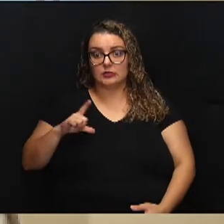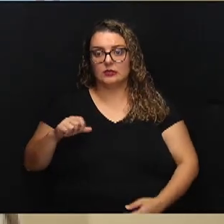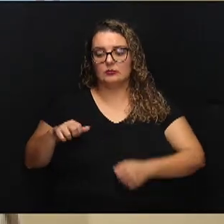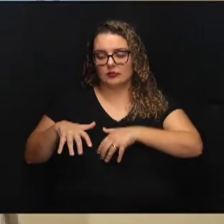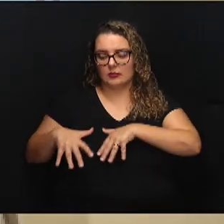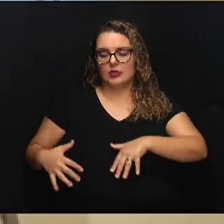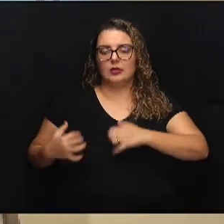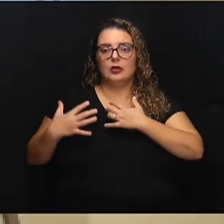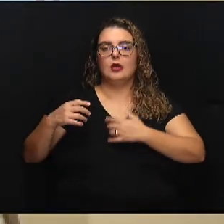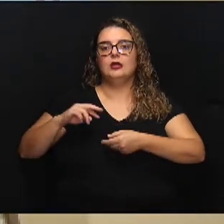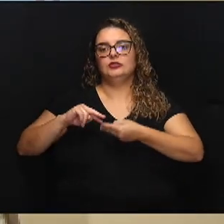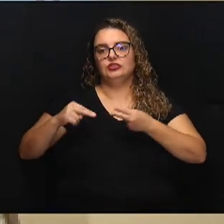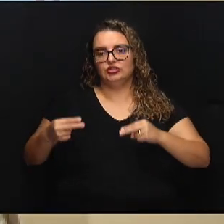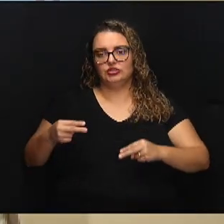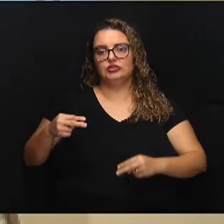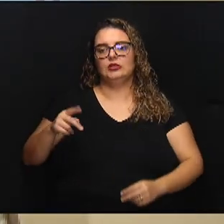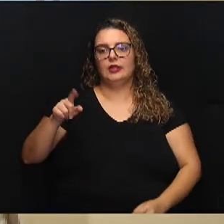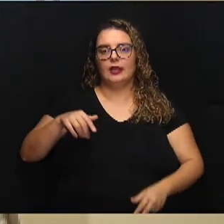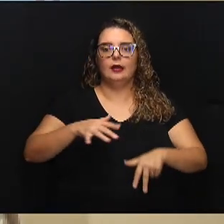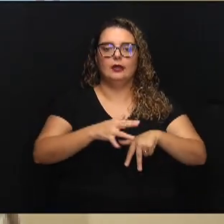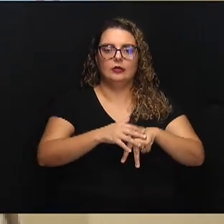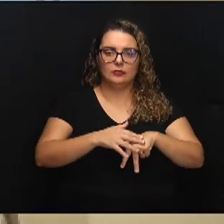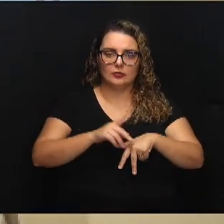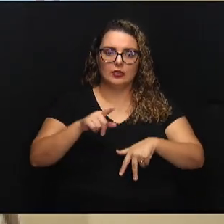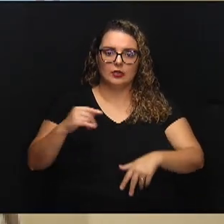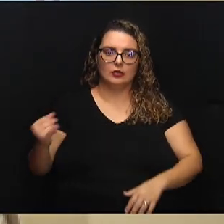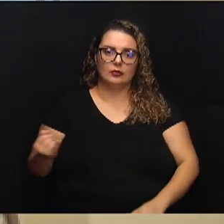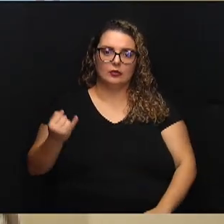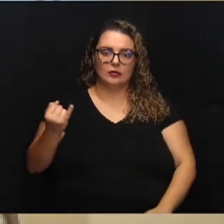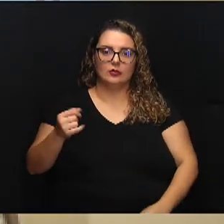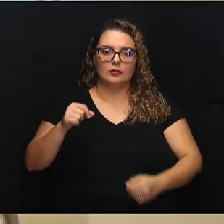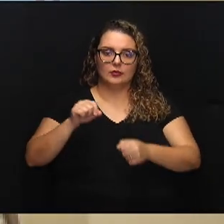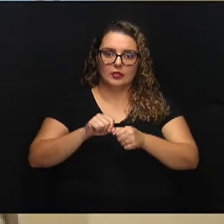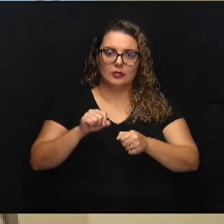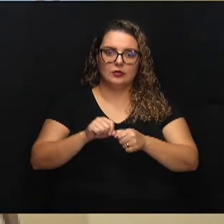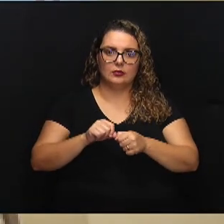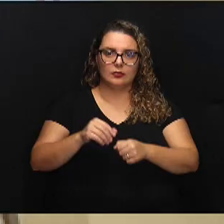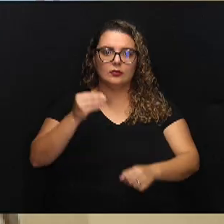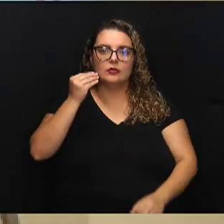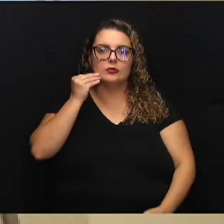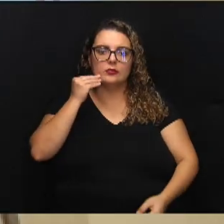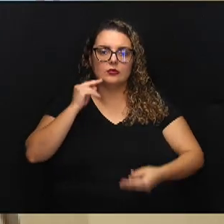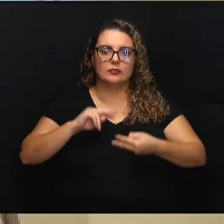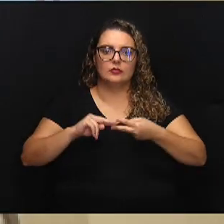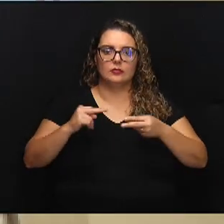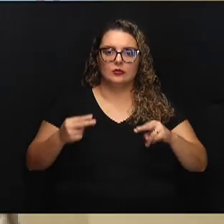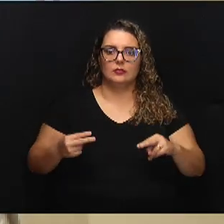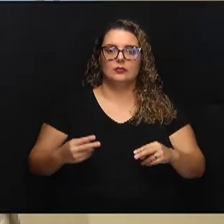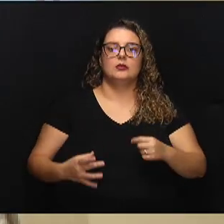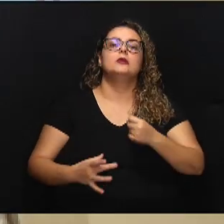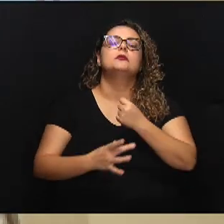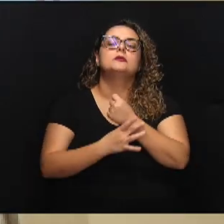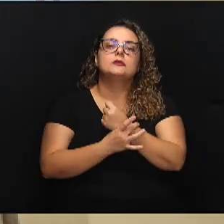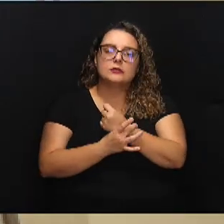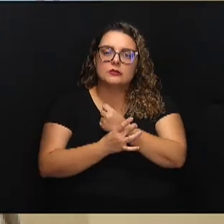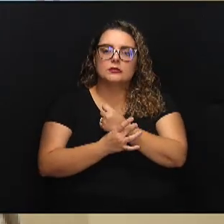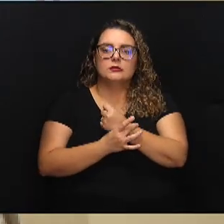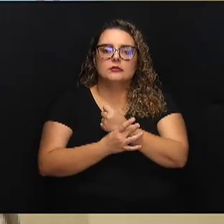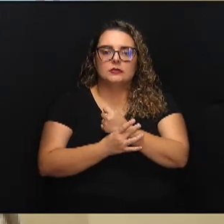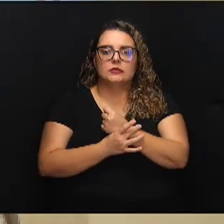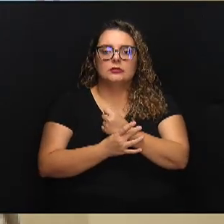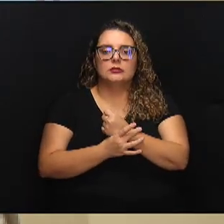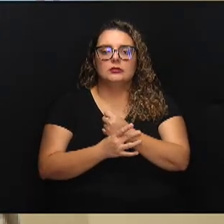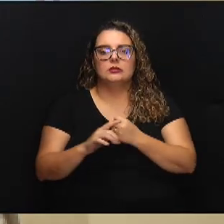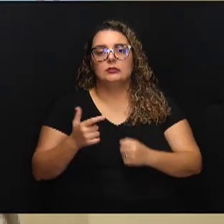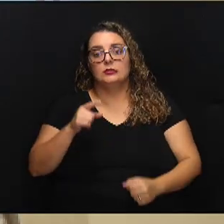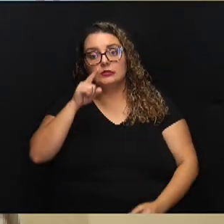Então, essa é a paciente que valeria a pena eu fazer uma testagem genética e me assegurar de que ela não